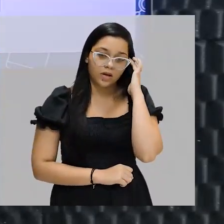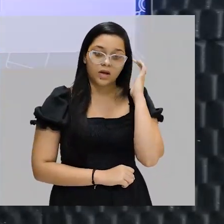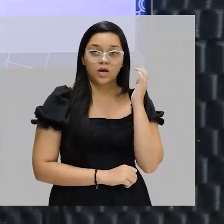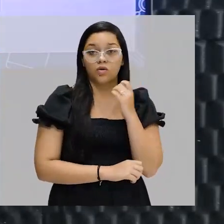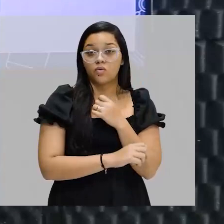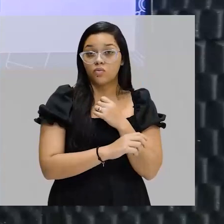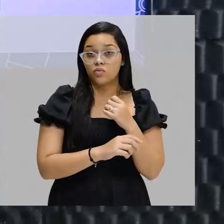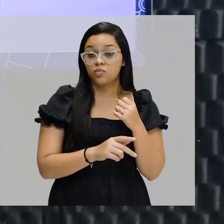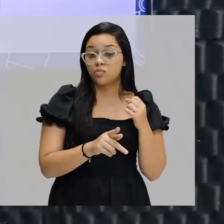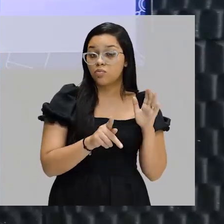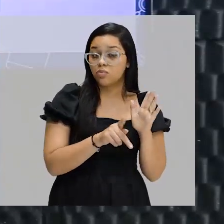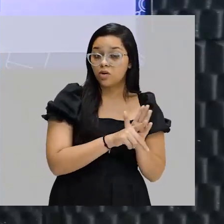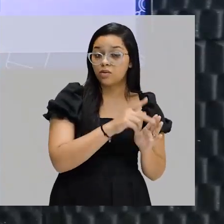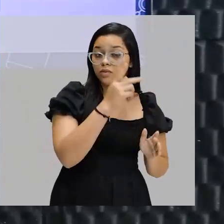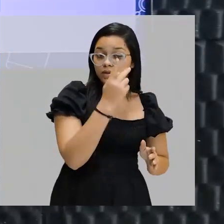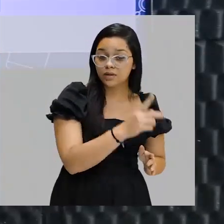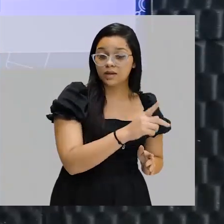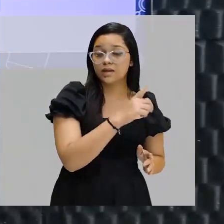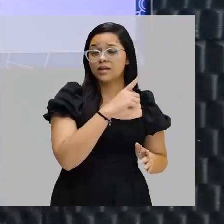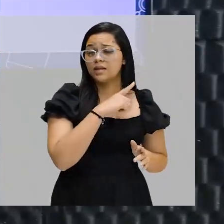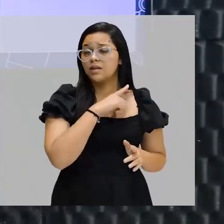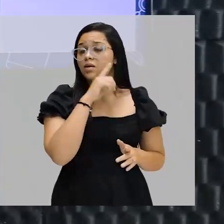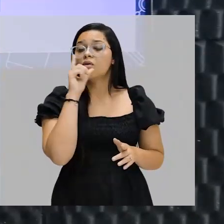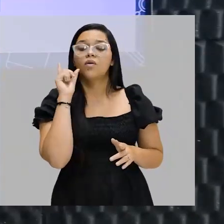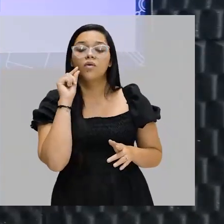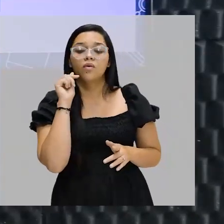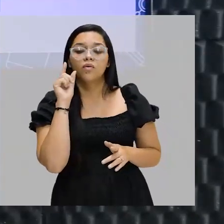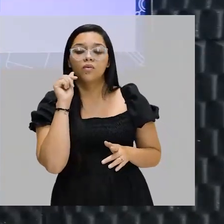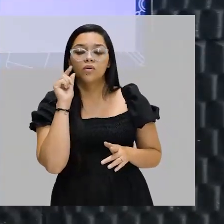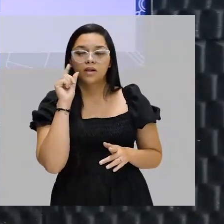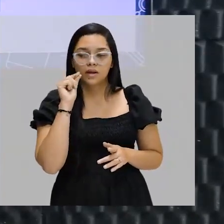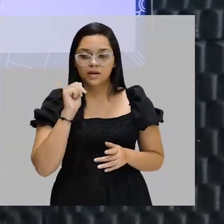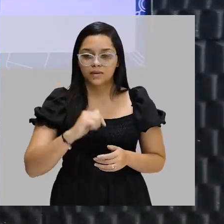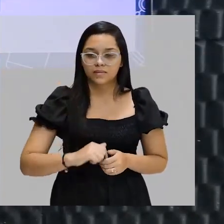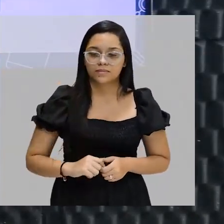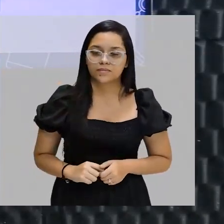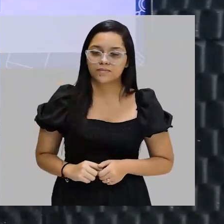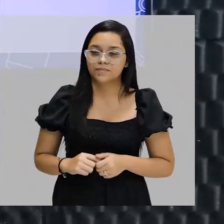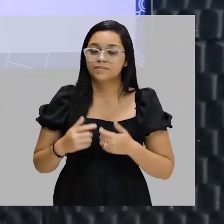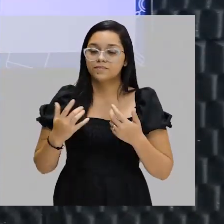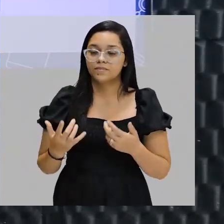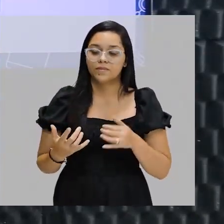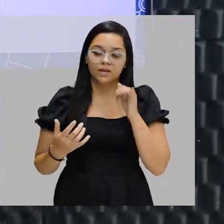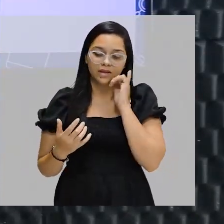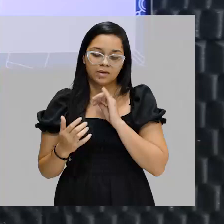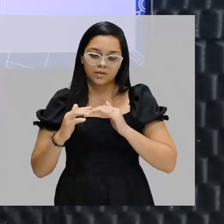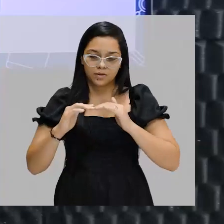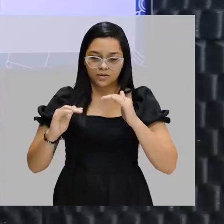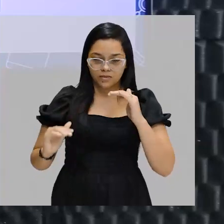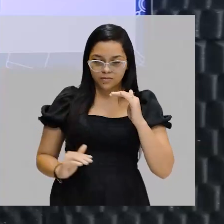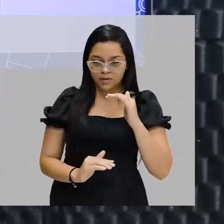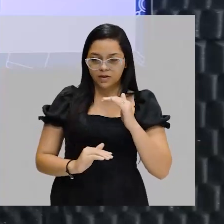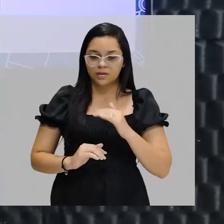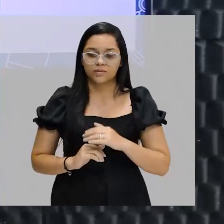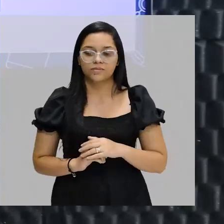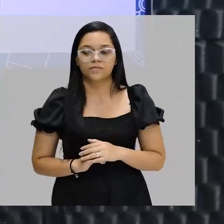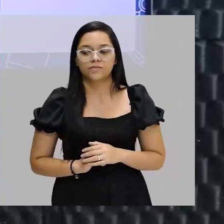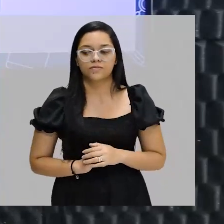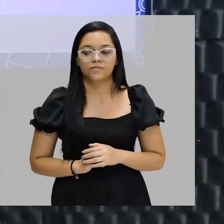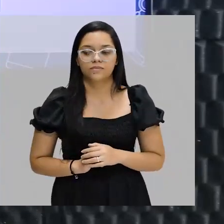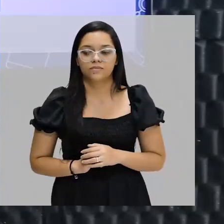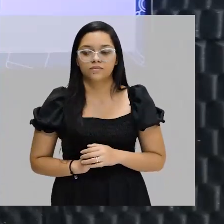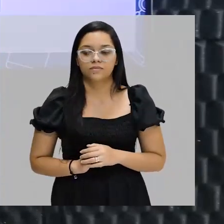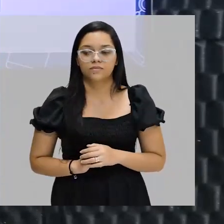possuidor e ela possui um lápis, que é o objeto. Bom, no exemplo de baixo, the woman